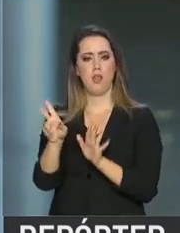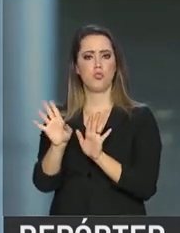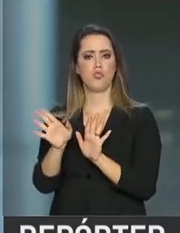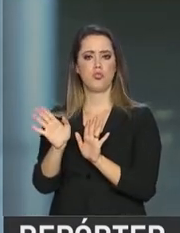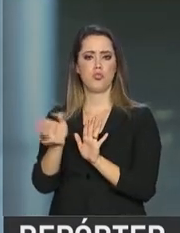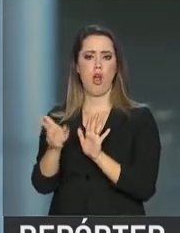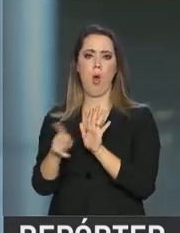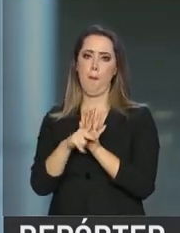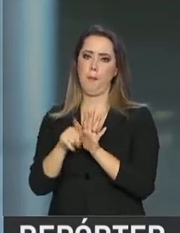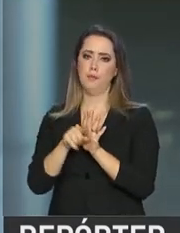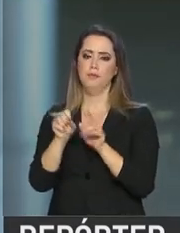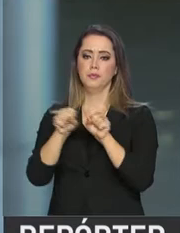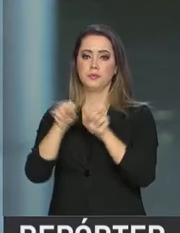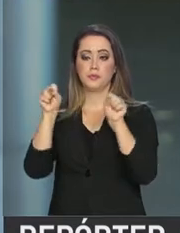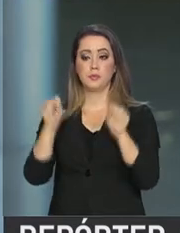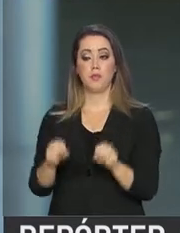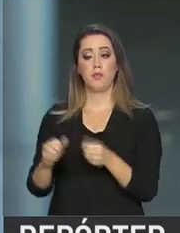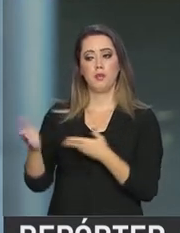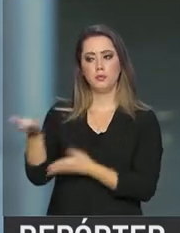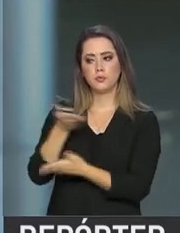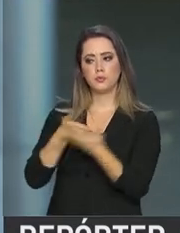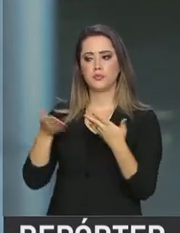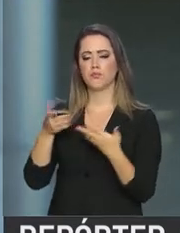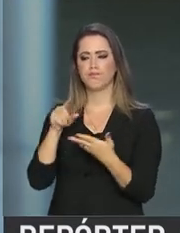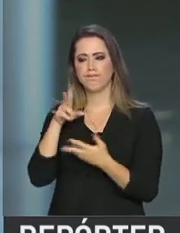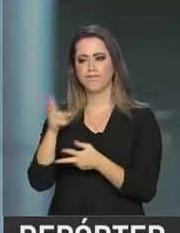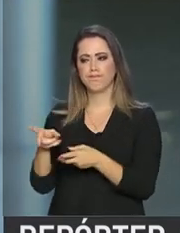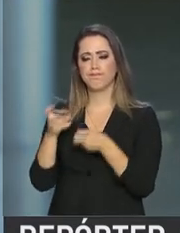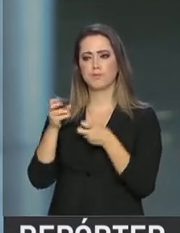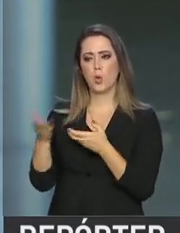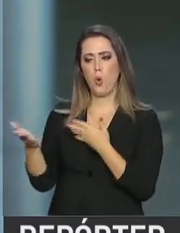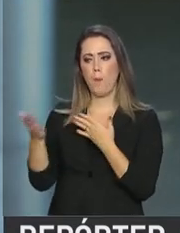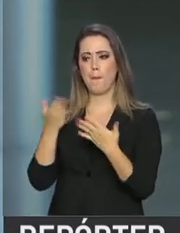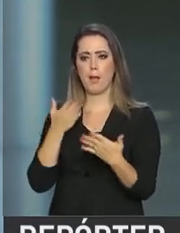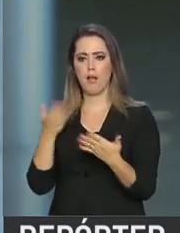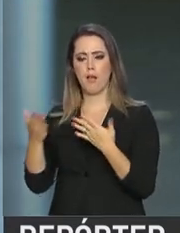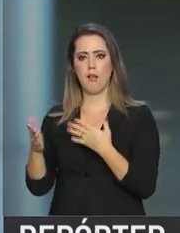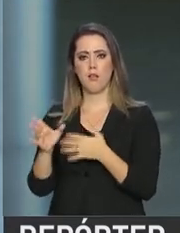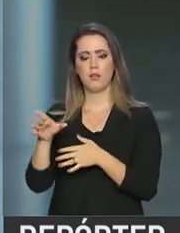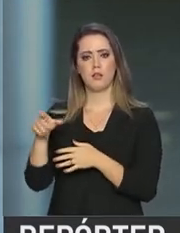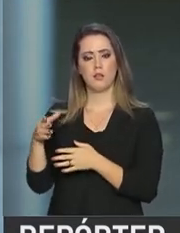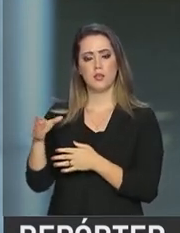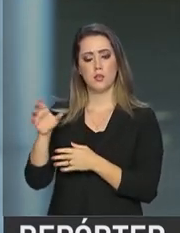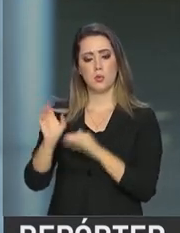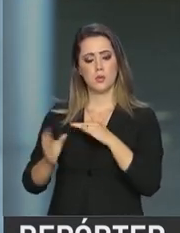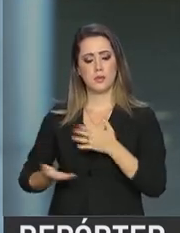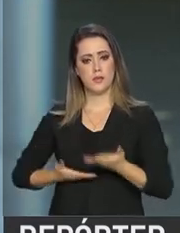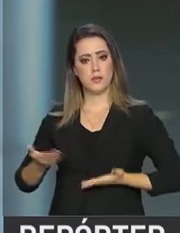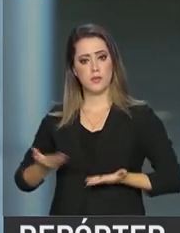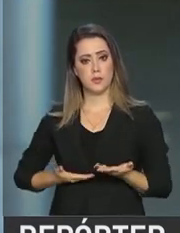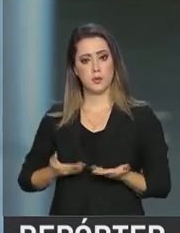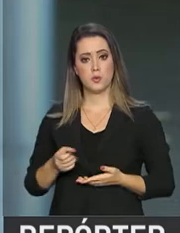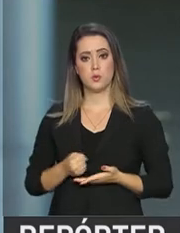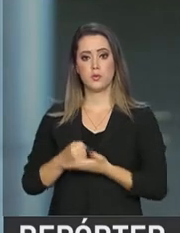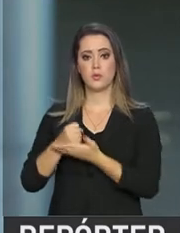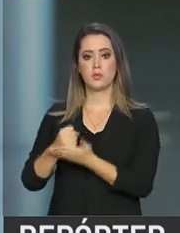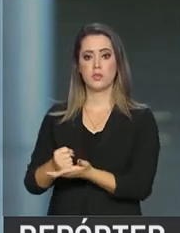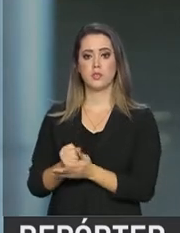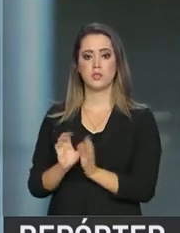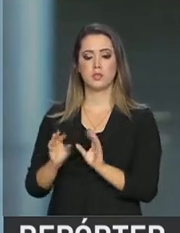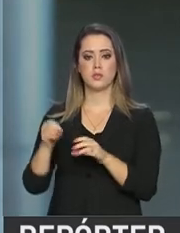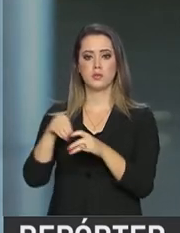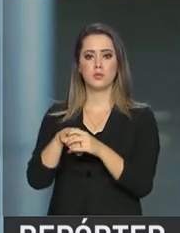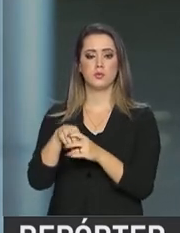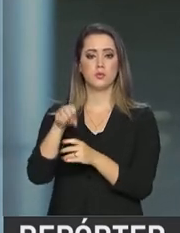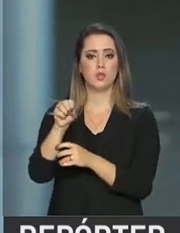fazer se esse confronto entre os dados ou seja é compara a hostess os serviços que estão sendo prestados no âmbito do